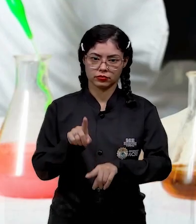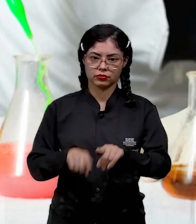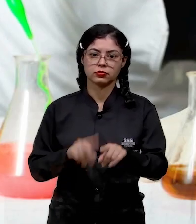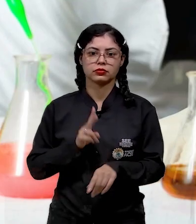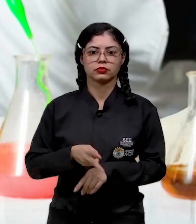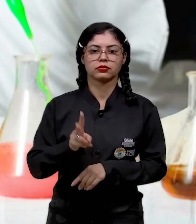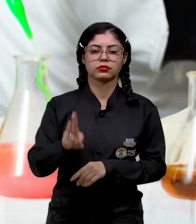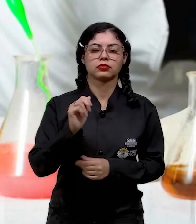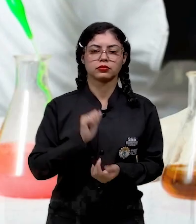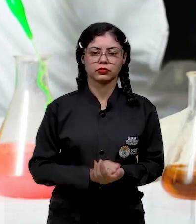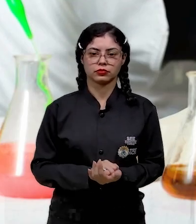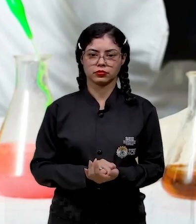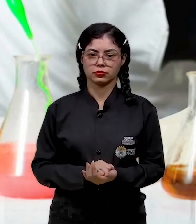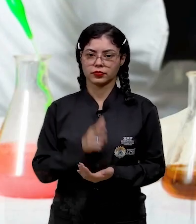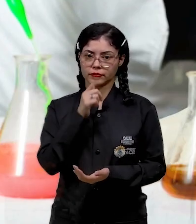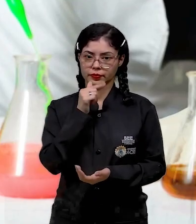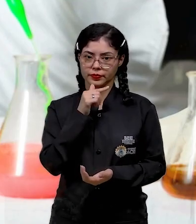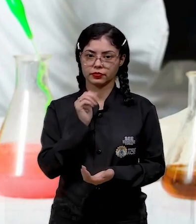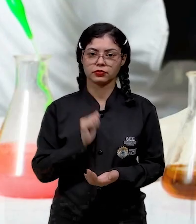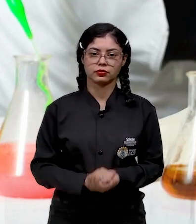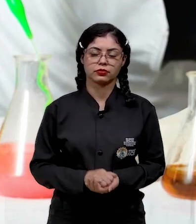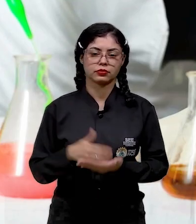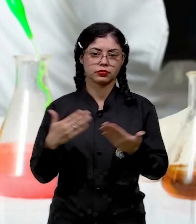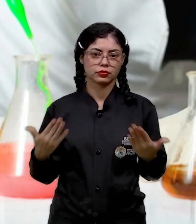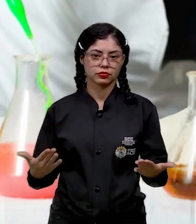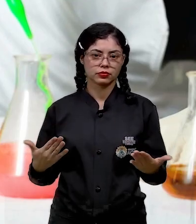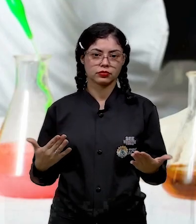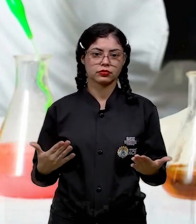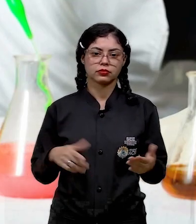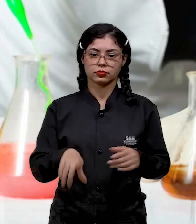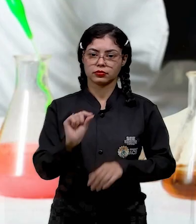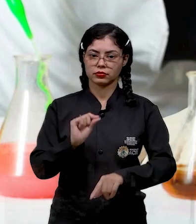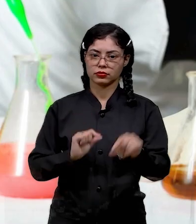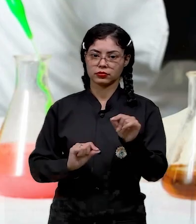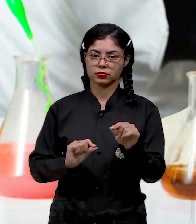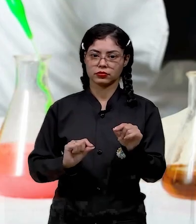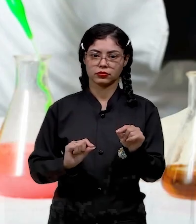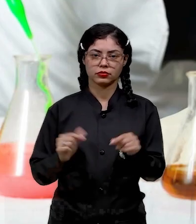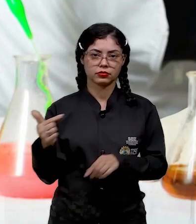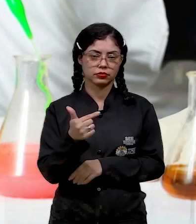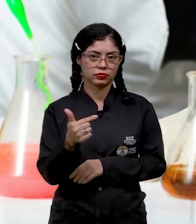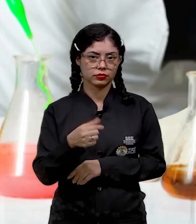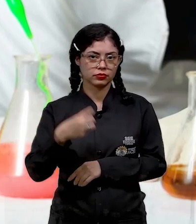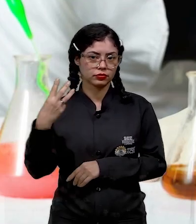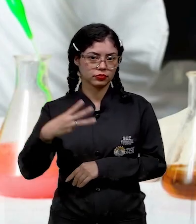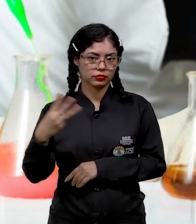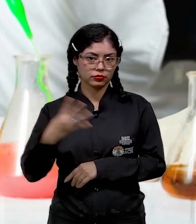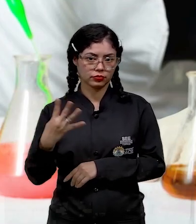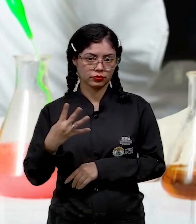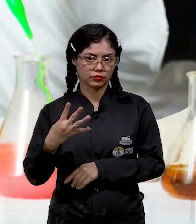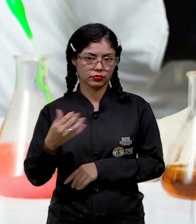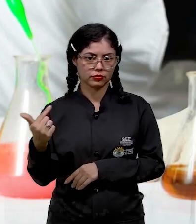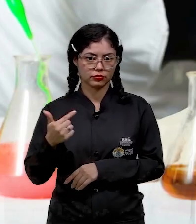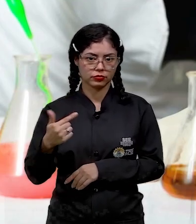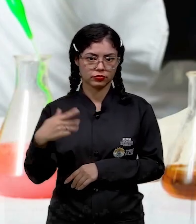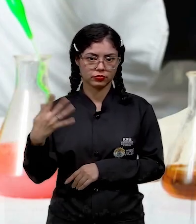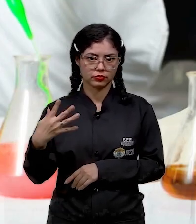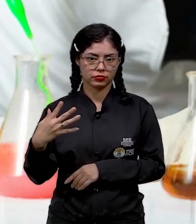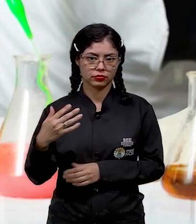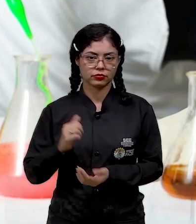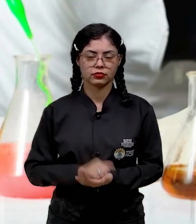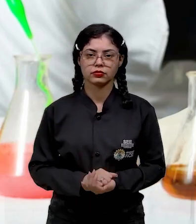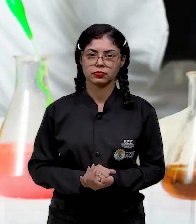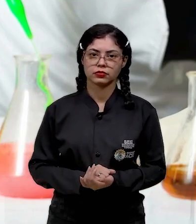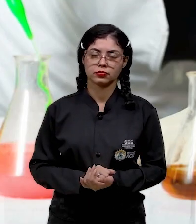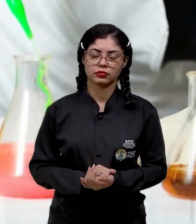continua sendo água. E dentre as alternativas, então, vai ser a 2 e a 4. Então, a alternativa